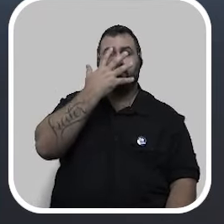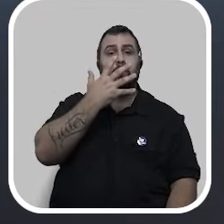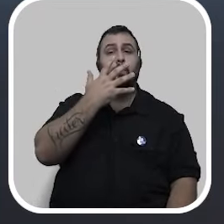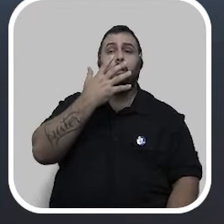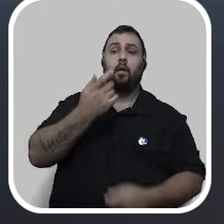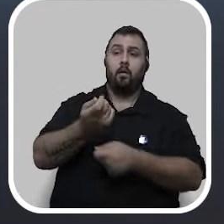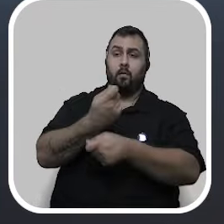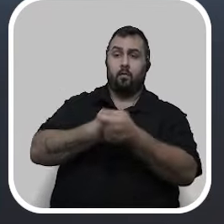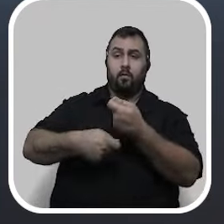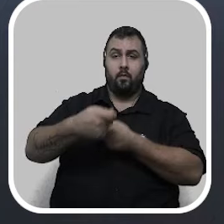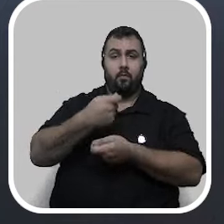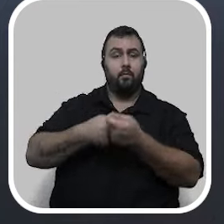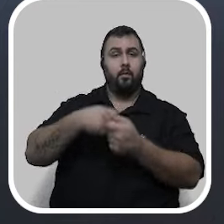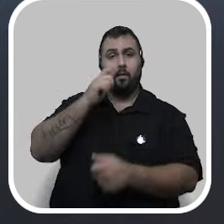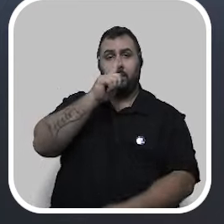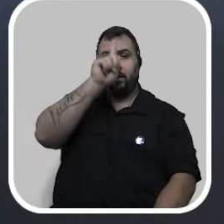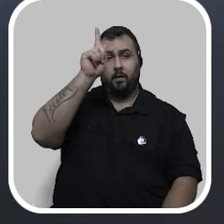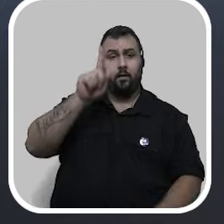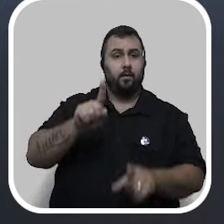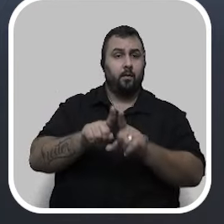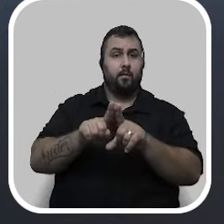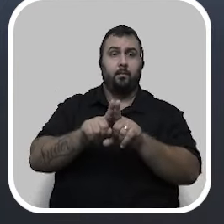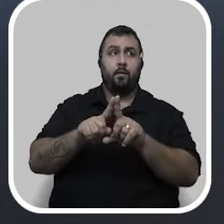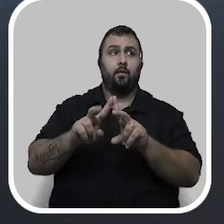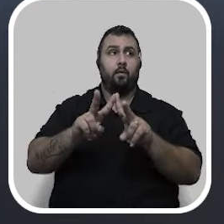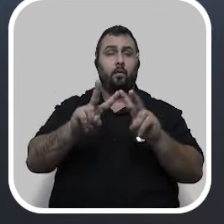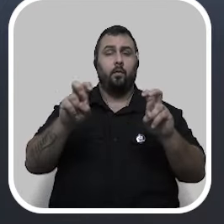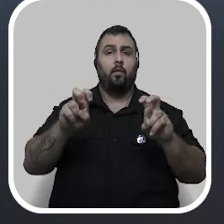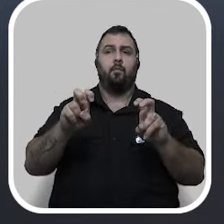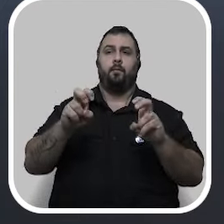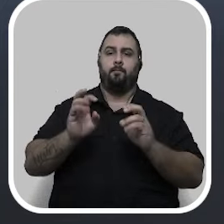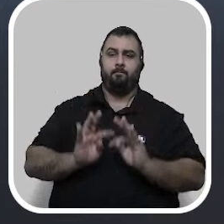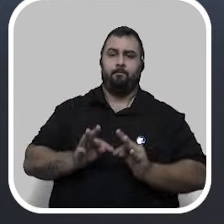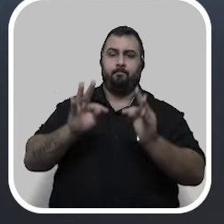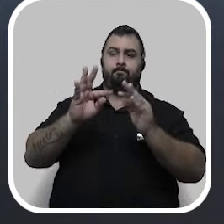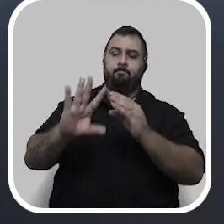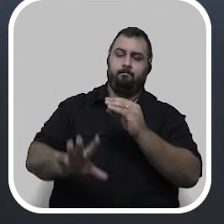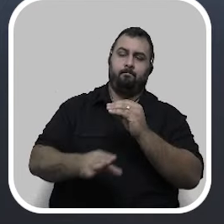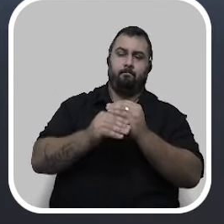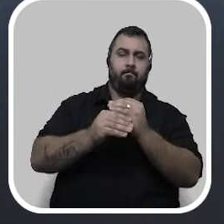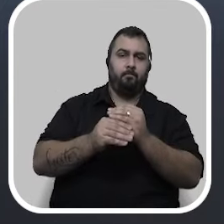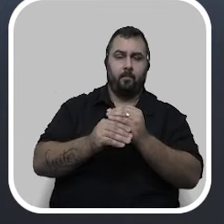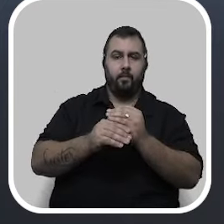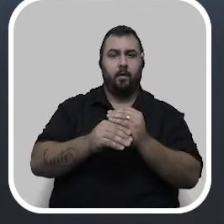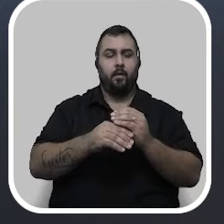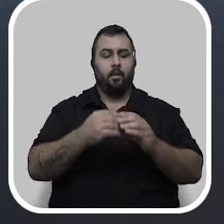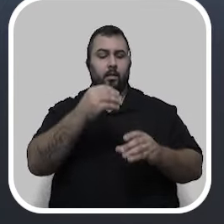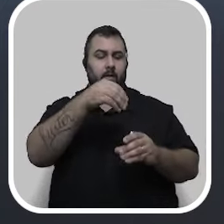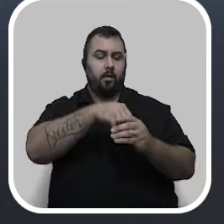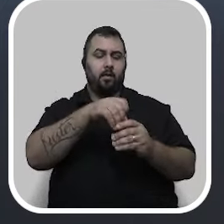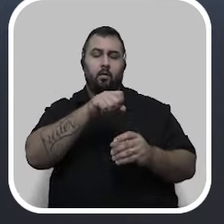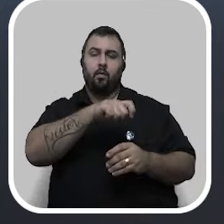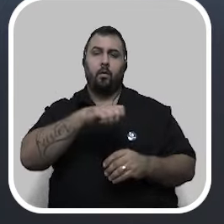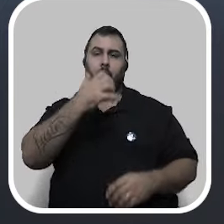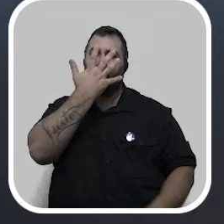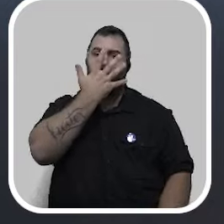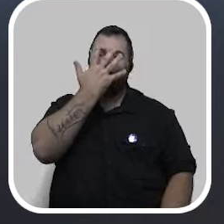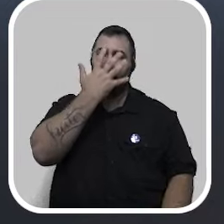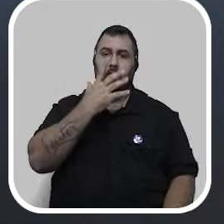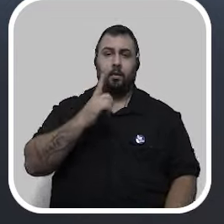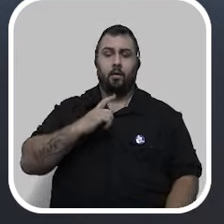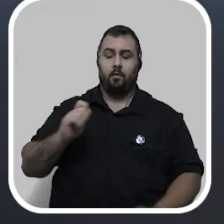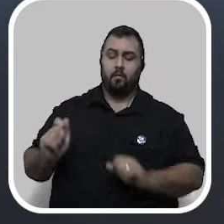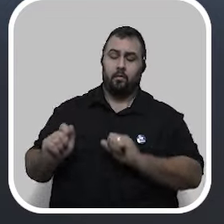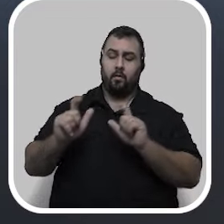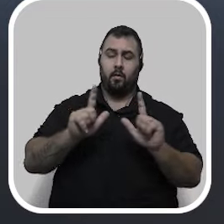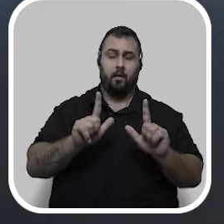carnaval um pouquinho de tecnologia como a gente tem implantado no carnaval eh a gente preparou um slide para mostrar